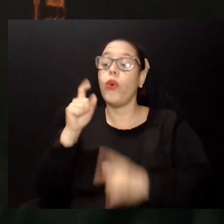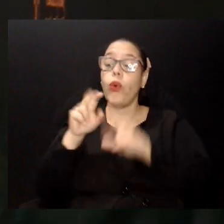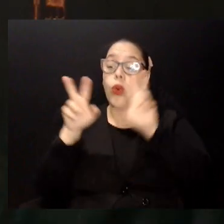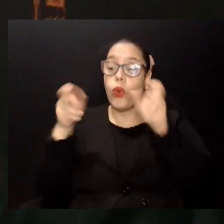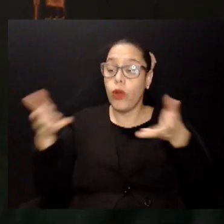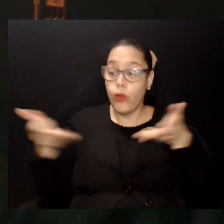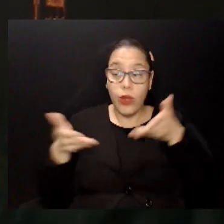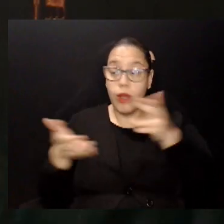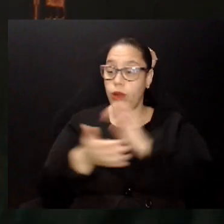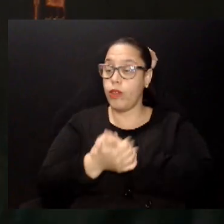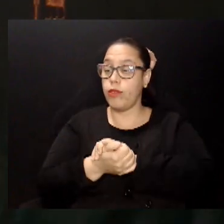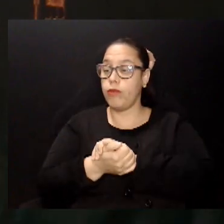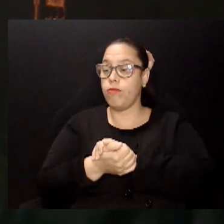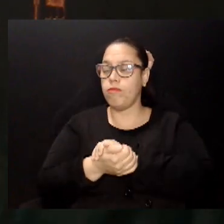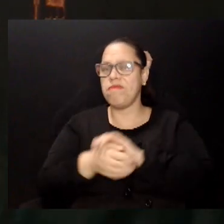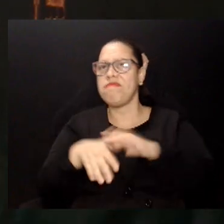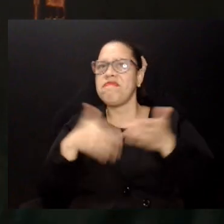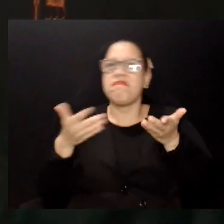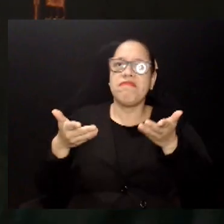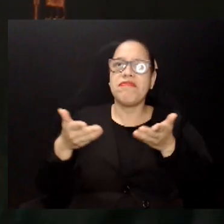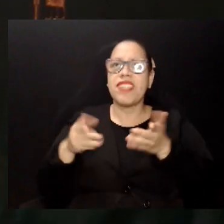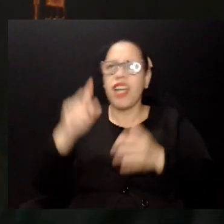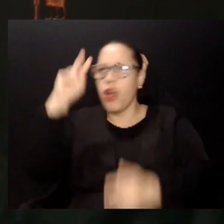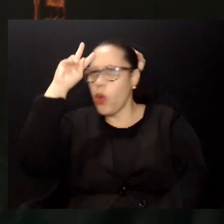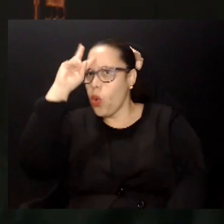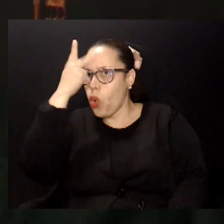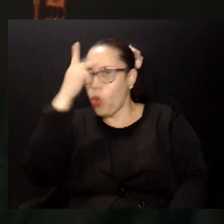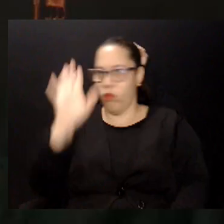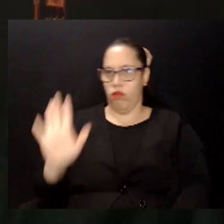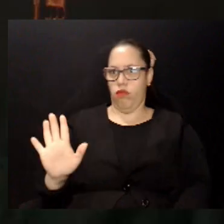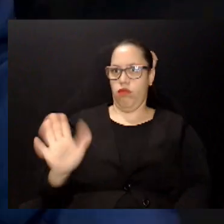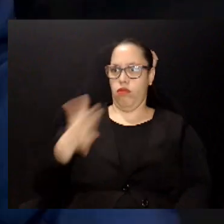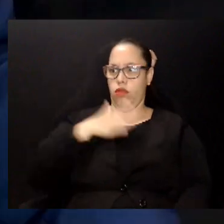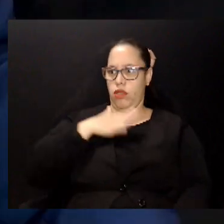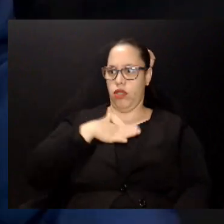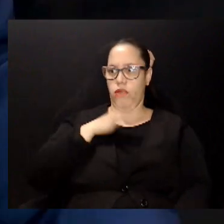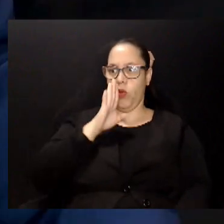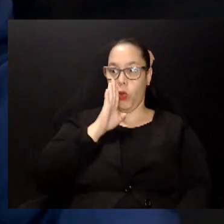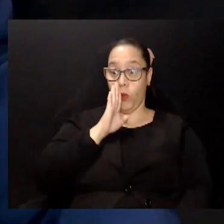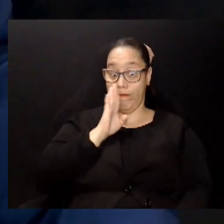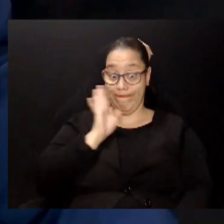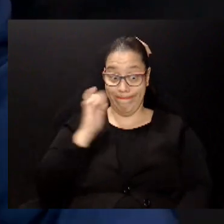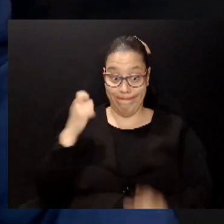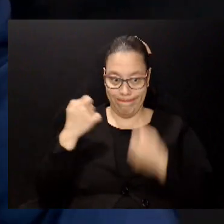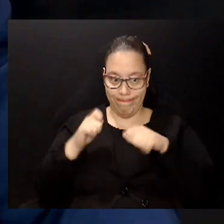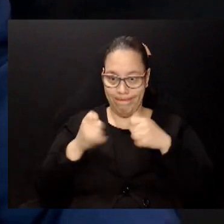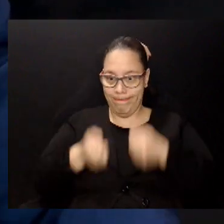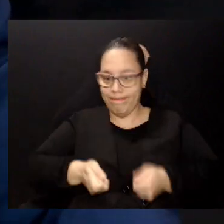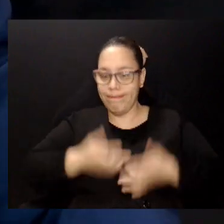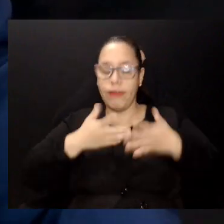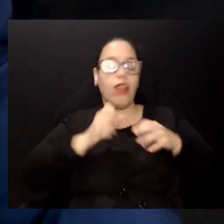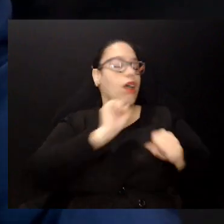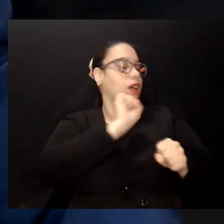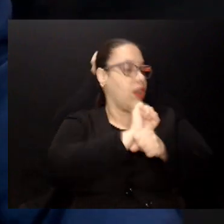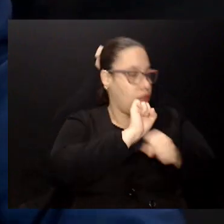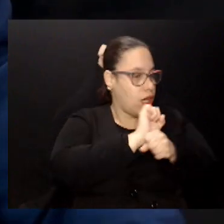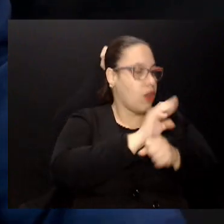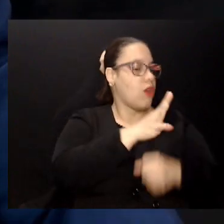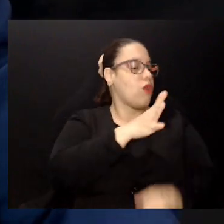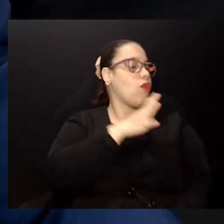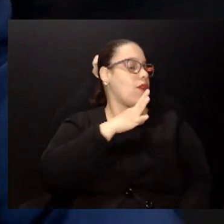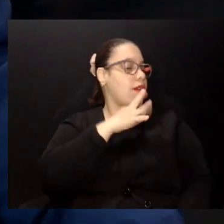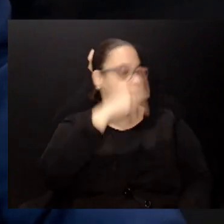de repente virou a chavinha e falou, opa, estou me autoanulando. Eu espero que você possa se conhecer e